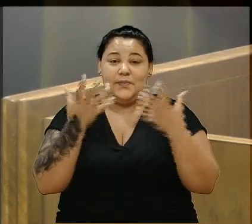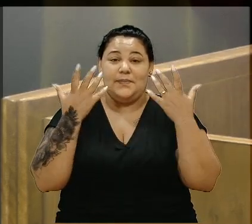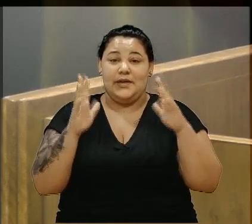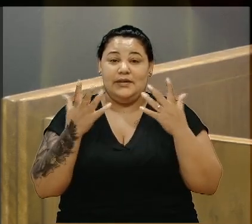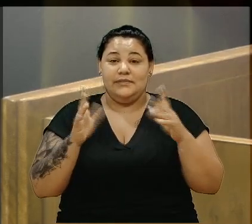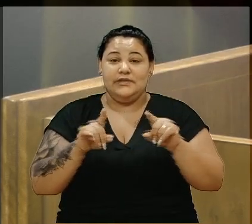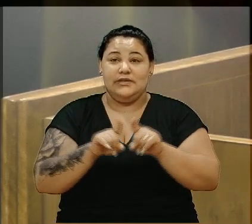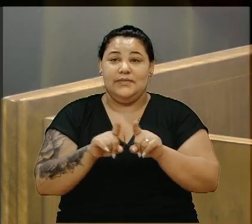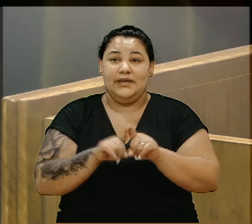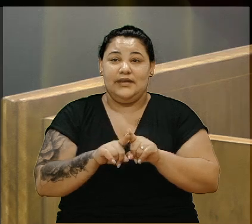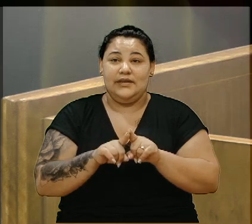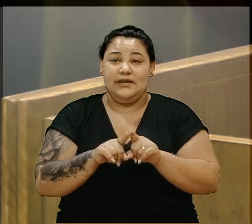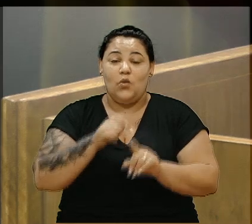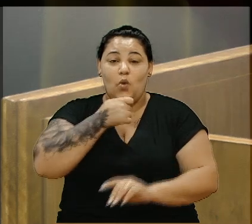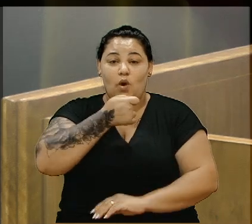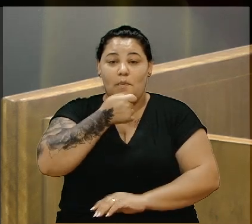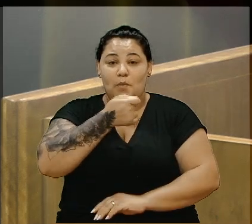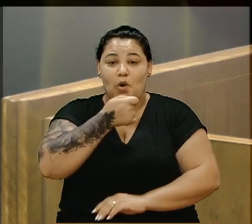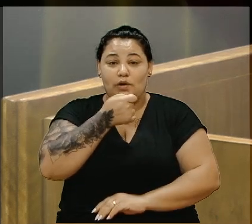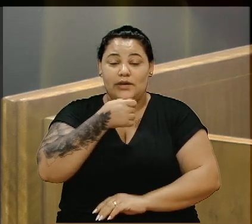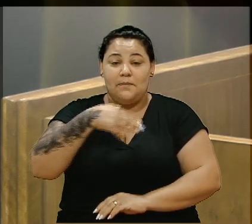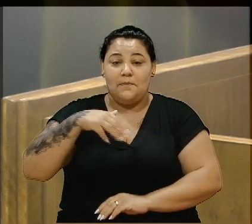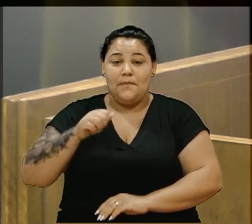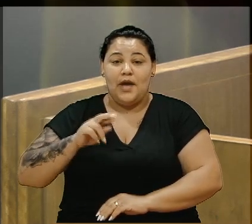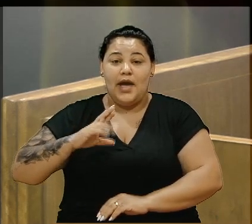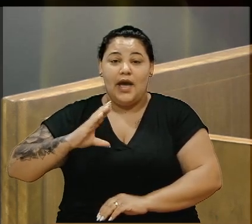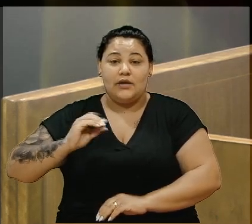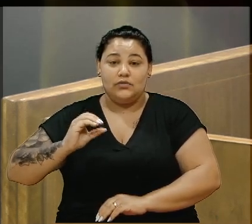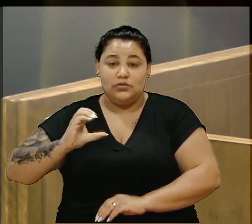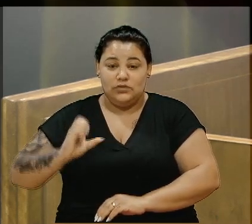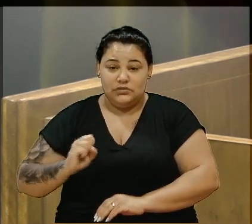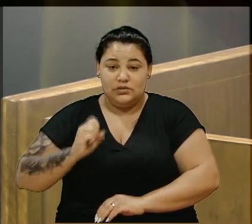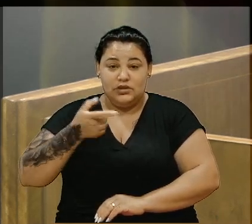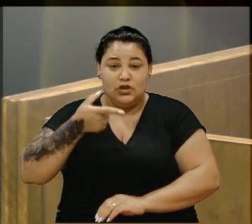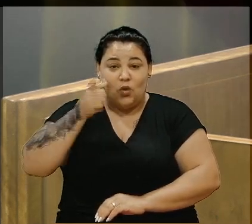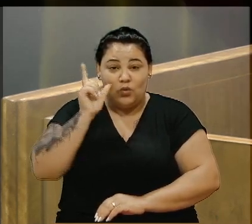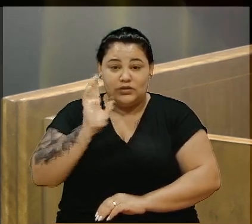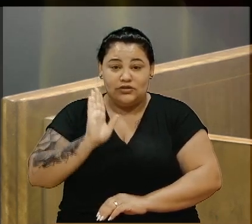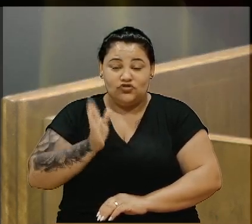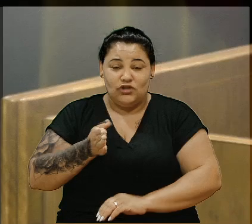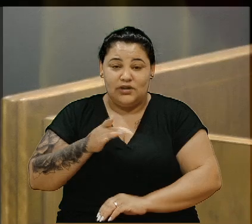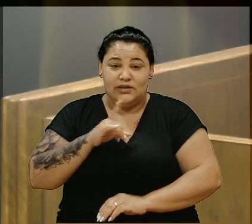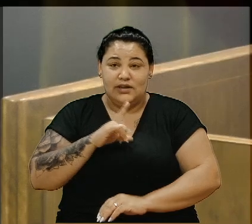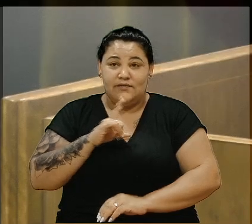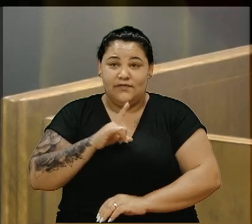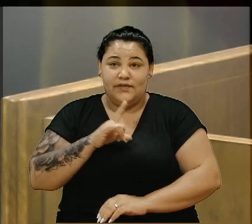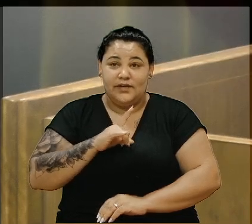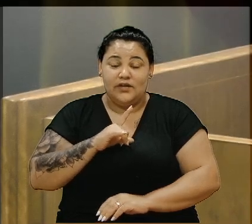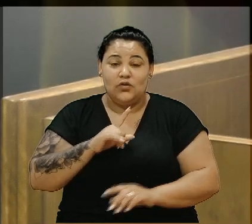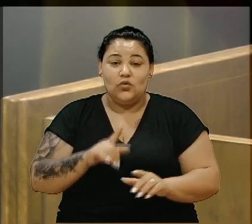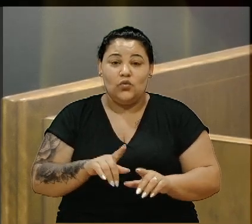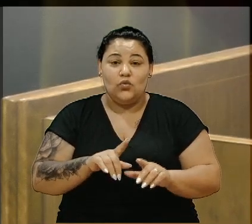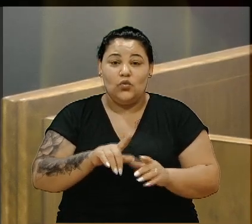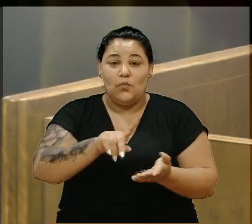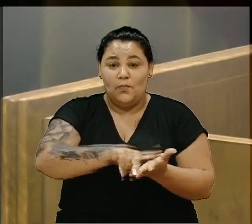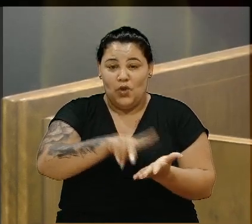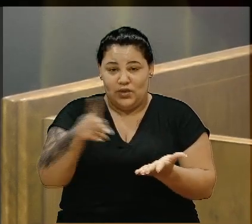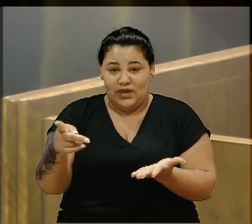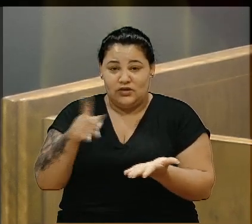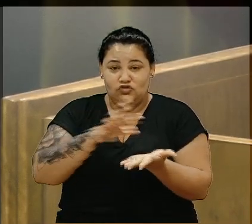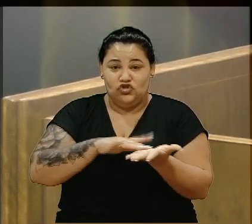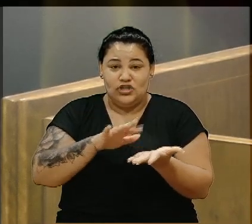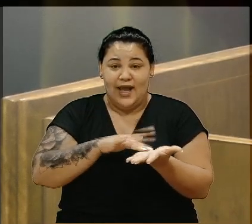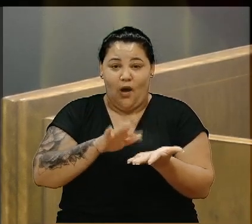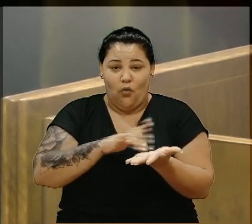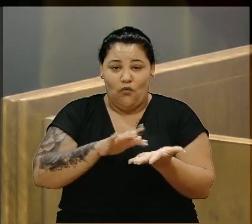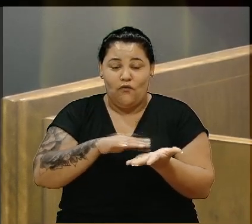aqui o repórter Marcos Cardoso, que ontem já saiu na edição digital do Pioneiro, uma reportagem falando